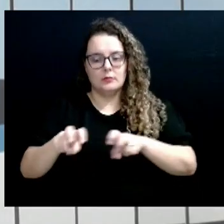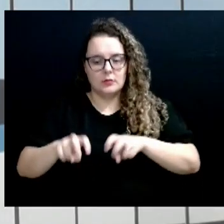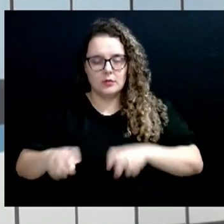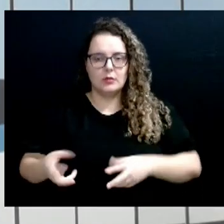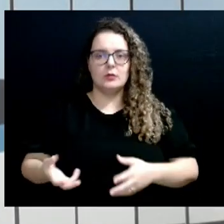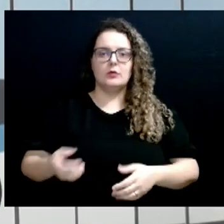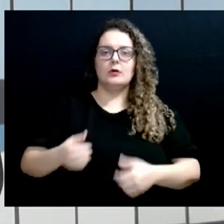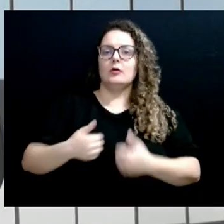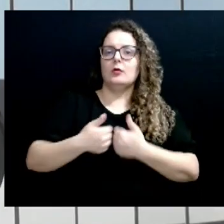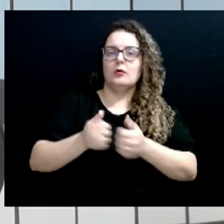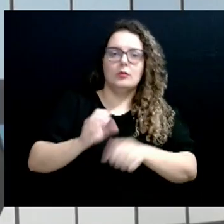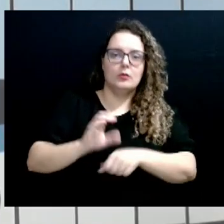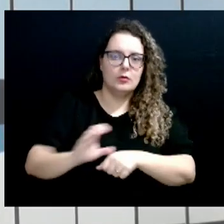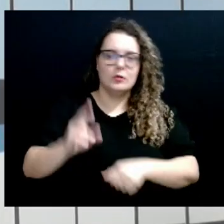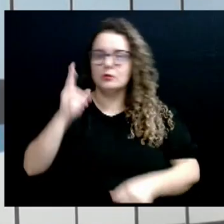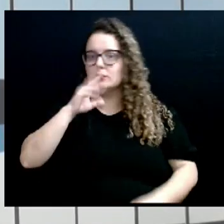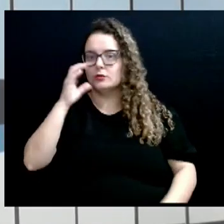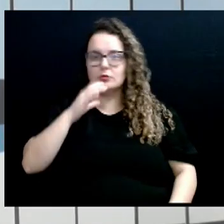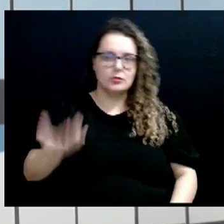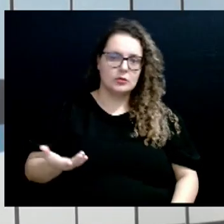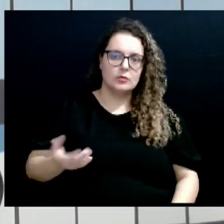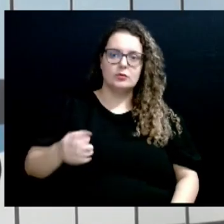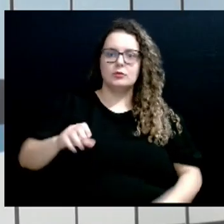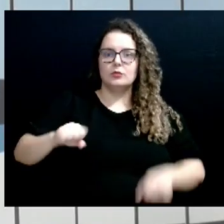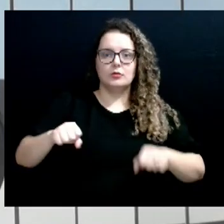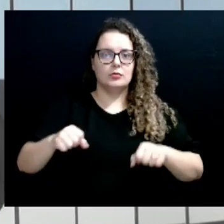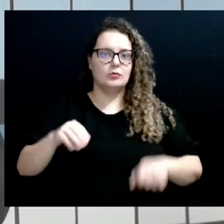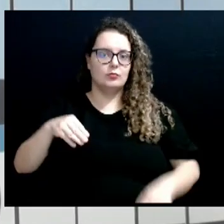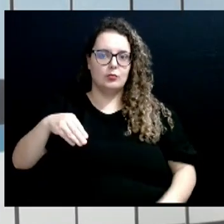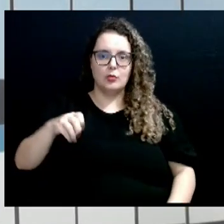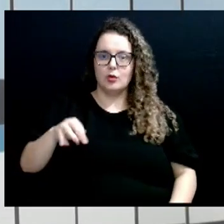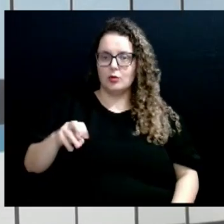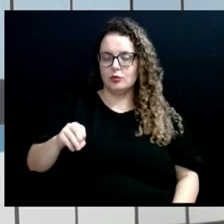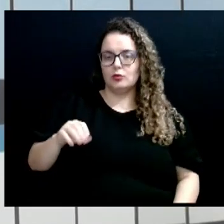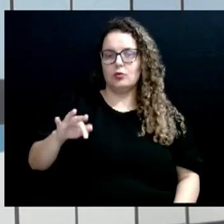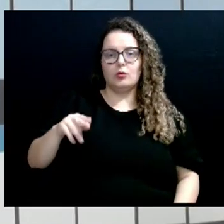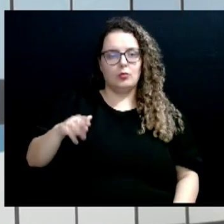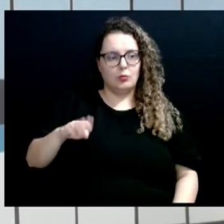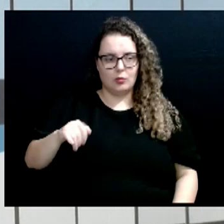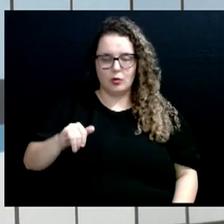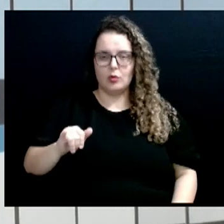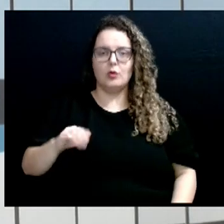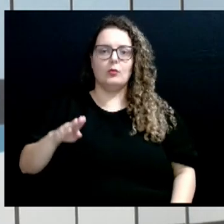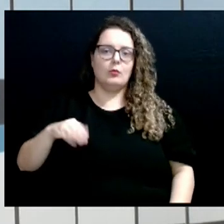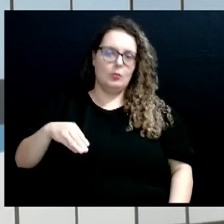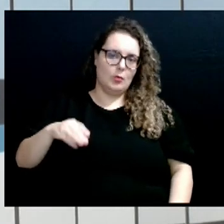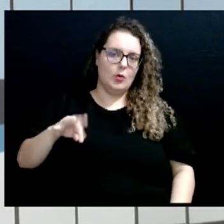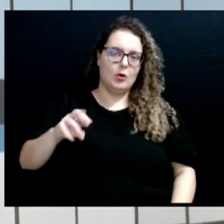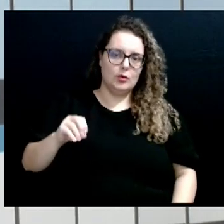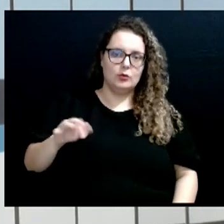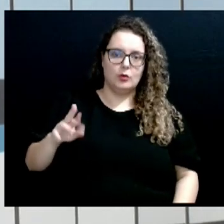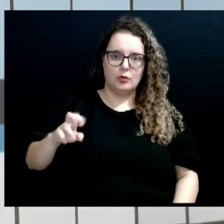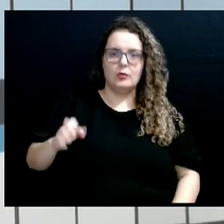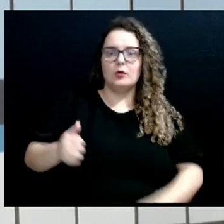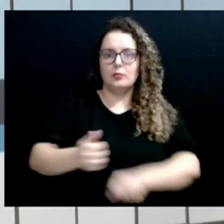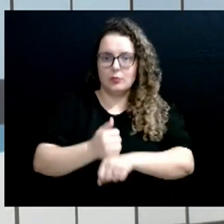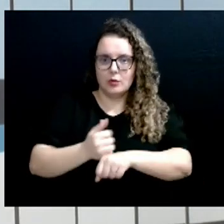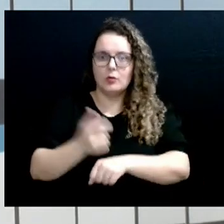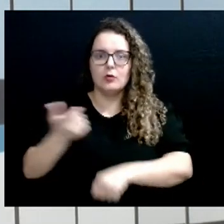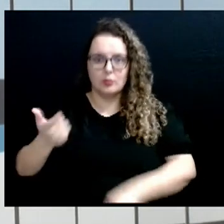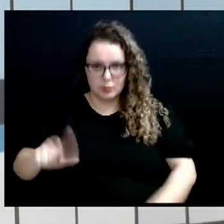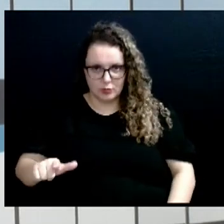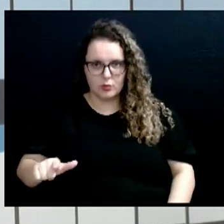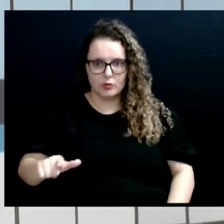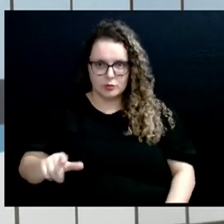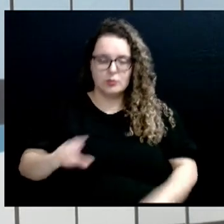de emergência, curso de motoboy, motofrete, enfim, todos esses cursos pessoais, profissionais, eles vão continuar